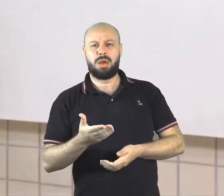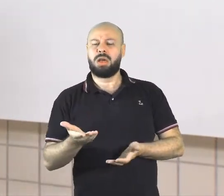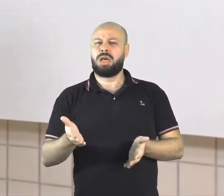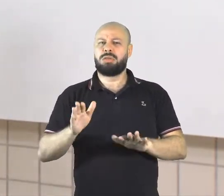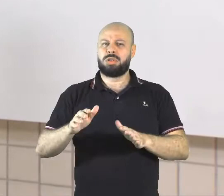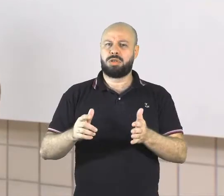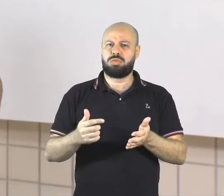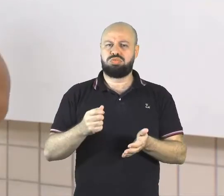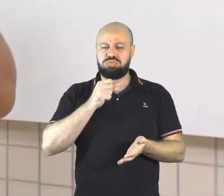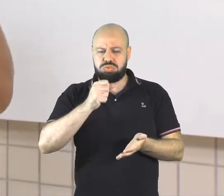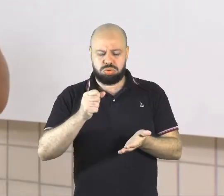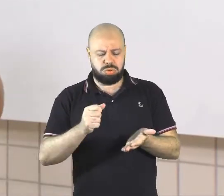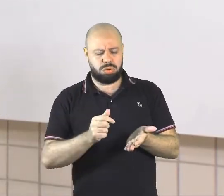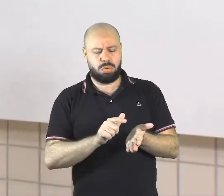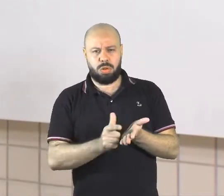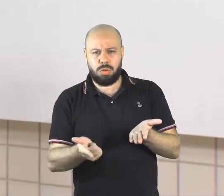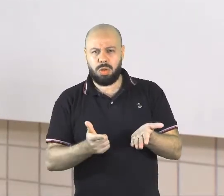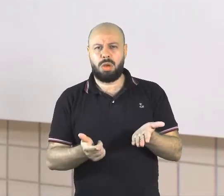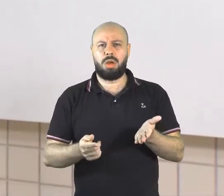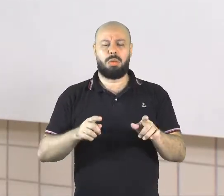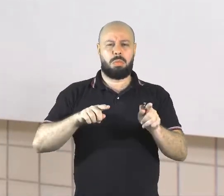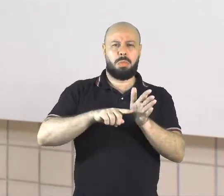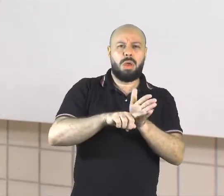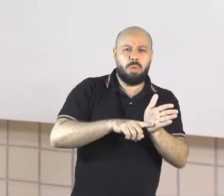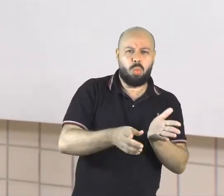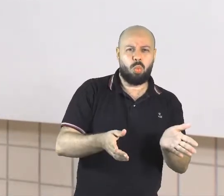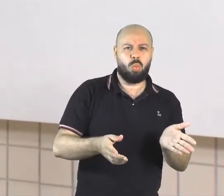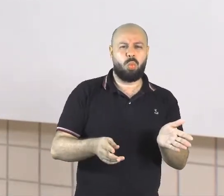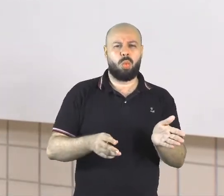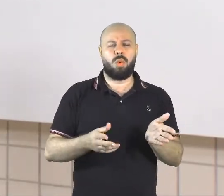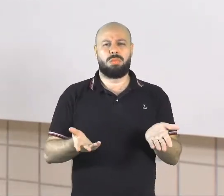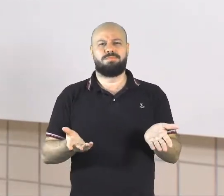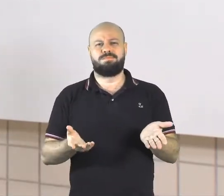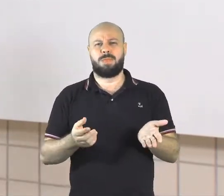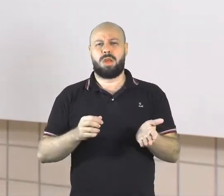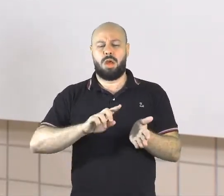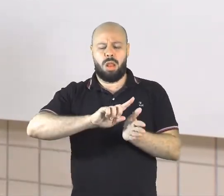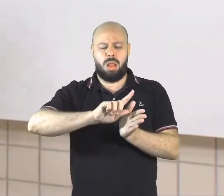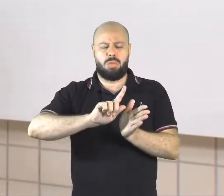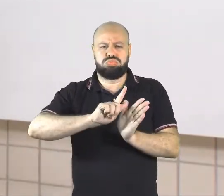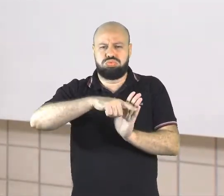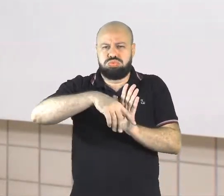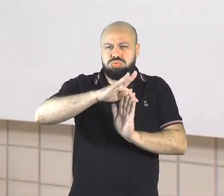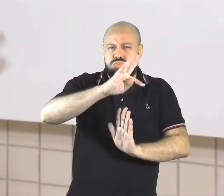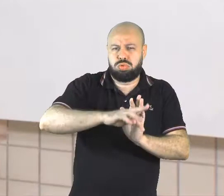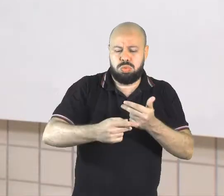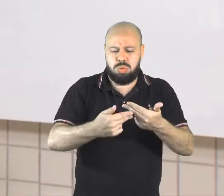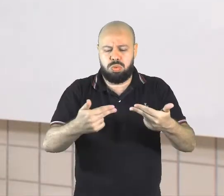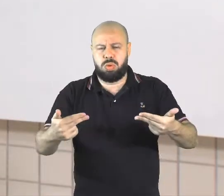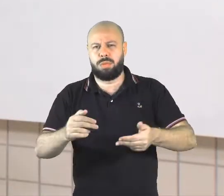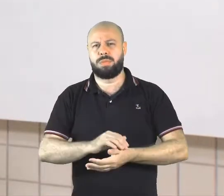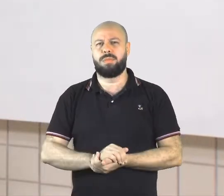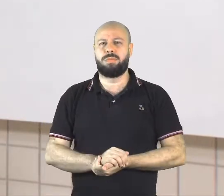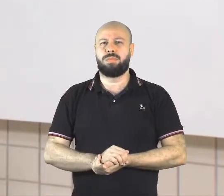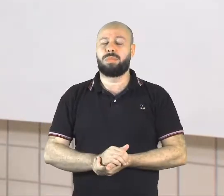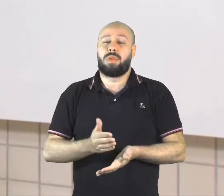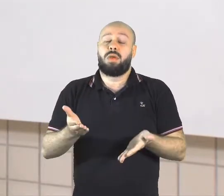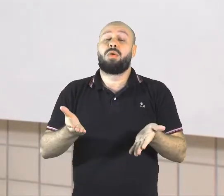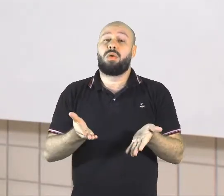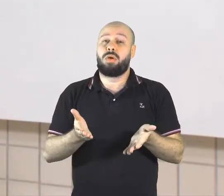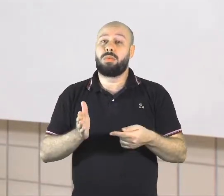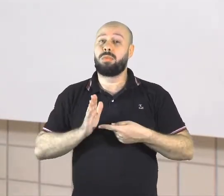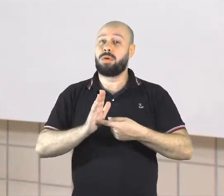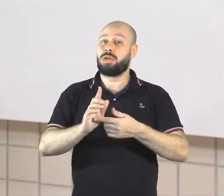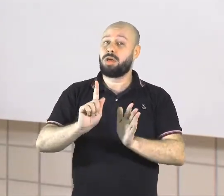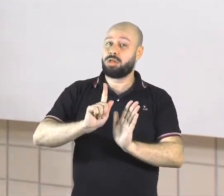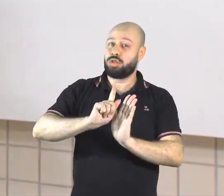de pesquisas, enquetes e outros gêneros textuais, né? E nós estamos trabalhando aí a questão dos